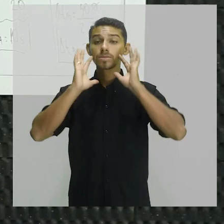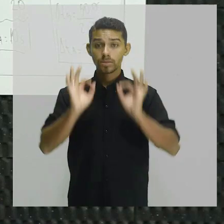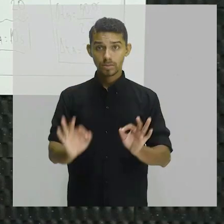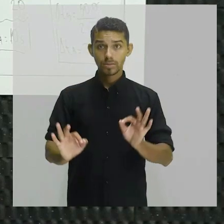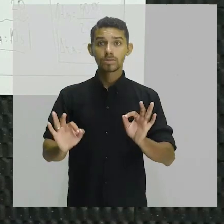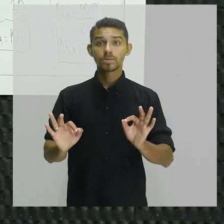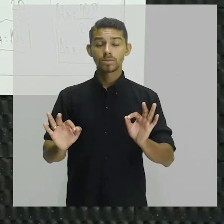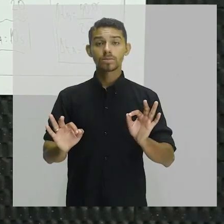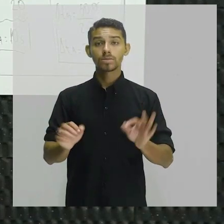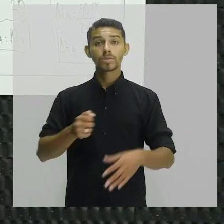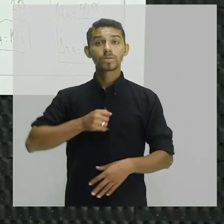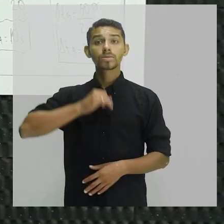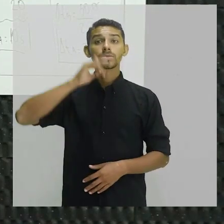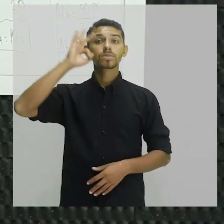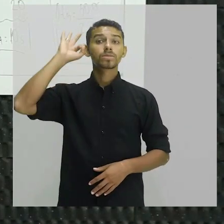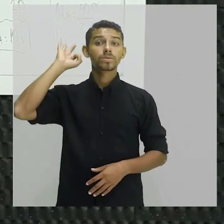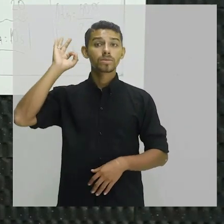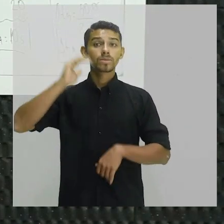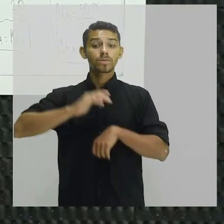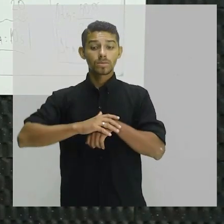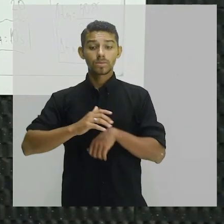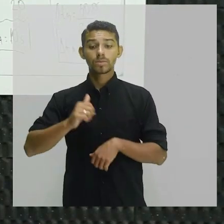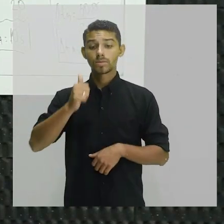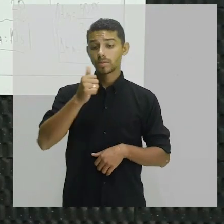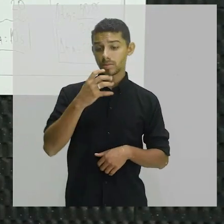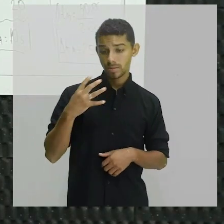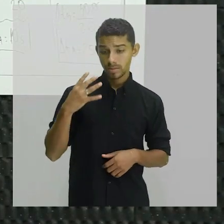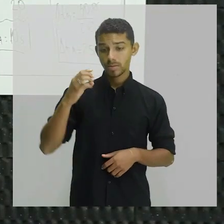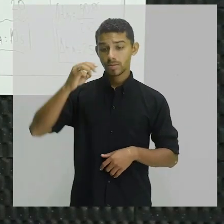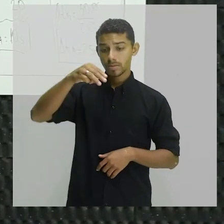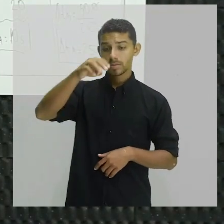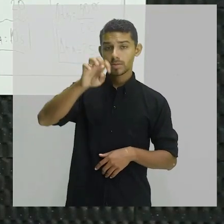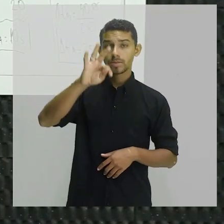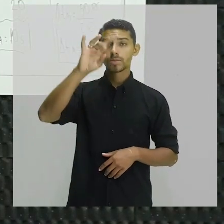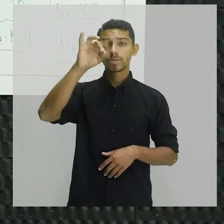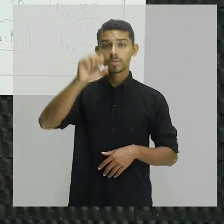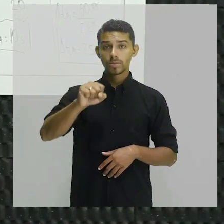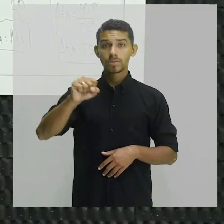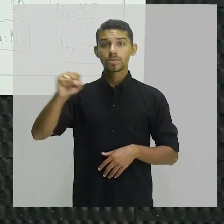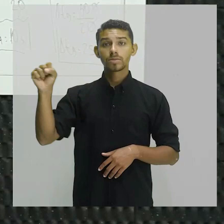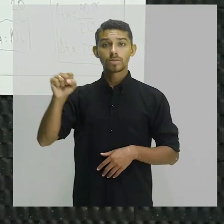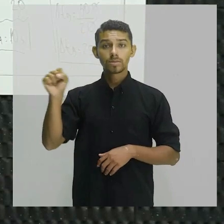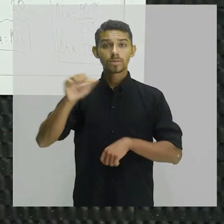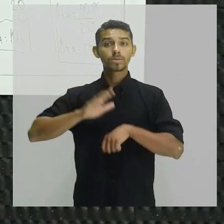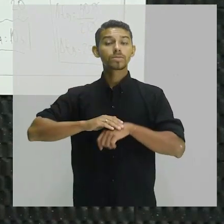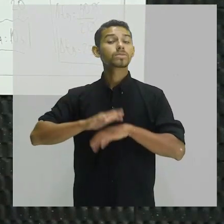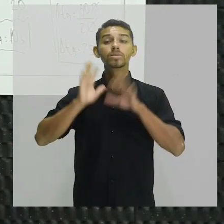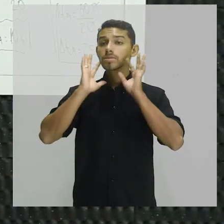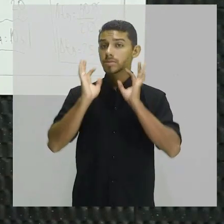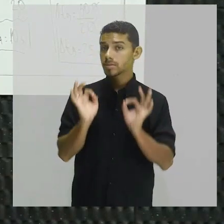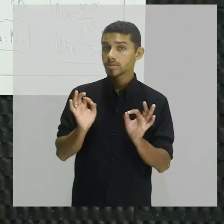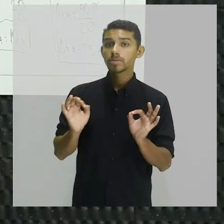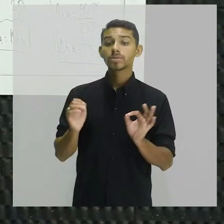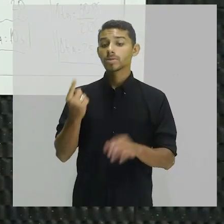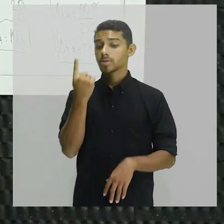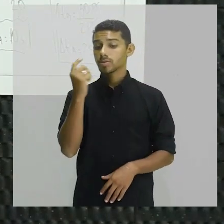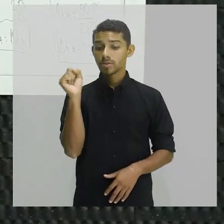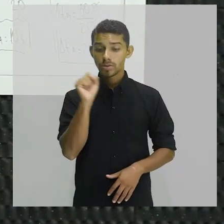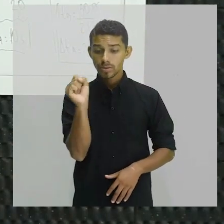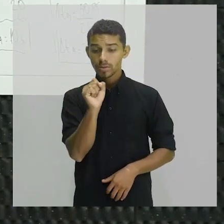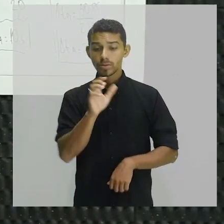com uma velocidade de 14 metros por segundo. Enquanto desatento, ele vai demorar 1 segundo